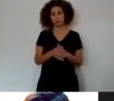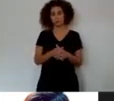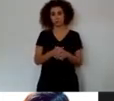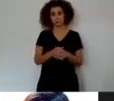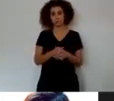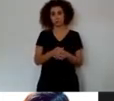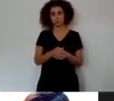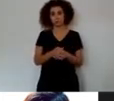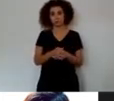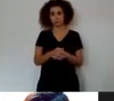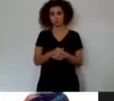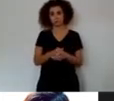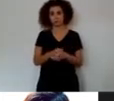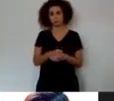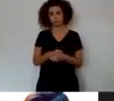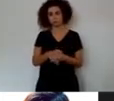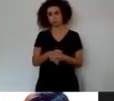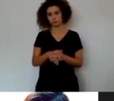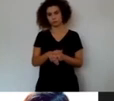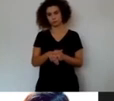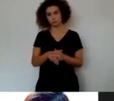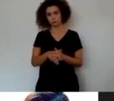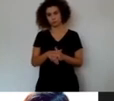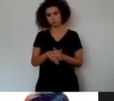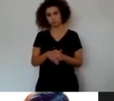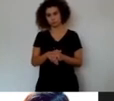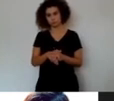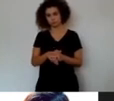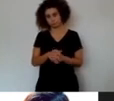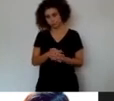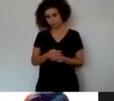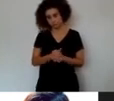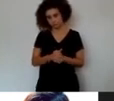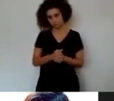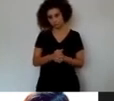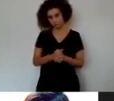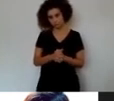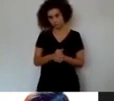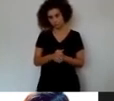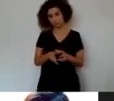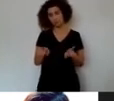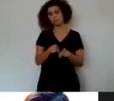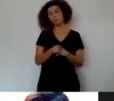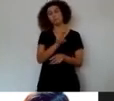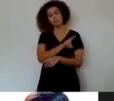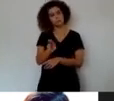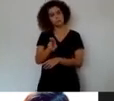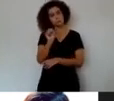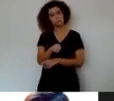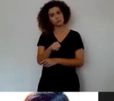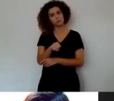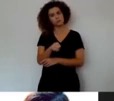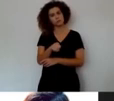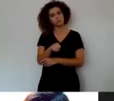né, a sua fé, dessa própria matriz, vai ser demonizada. Mas por quê? Por que disso, né? e nomear mesmo, né, essa dois pesos e